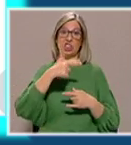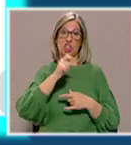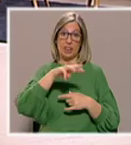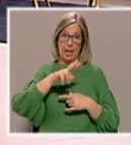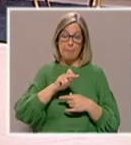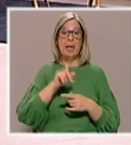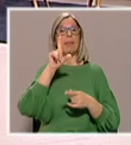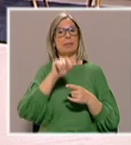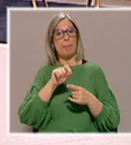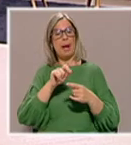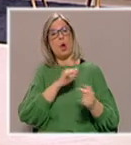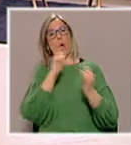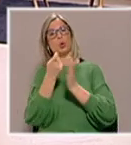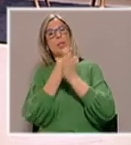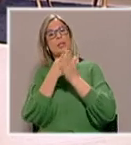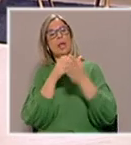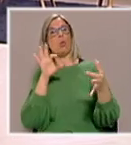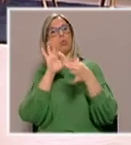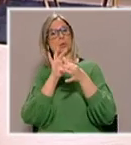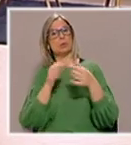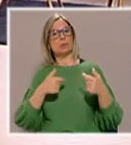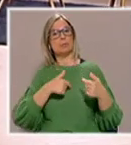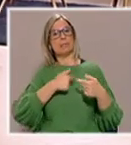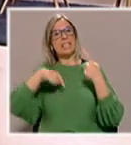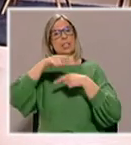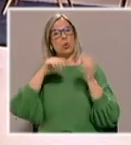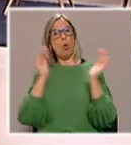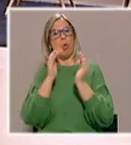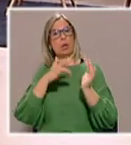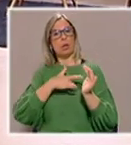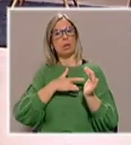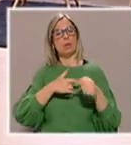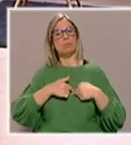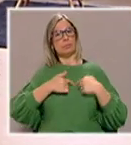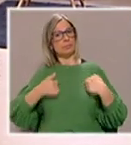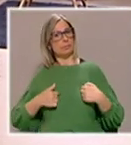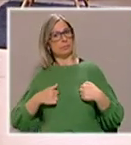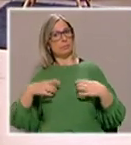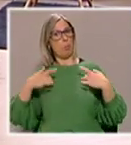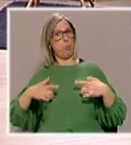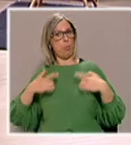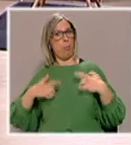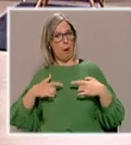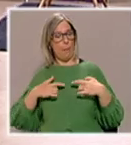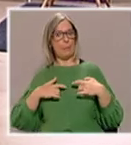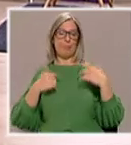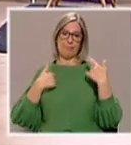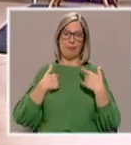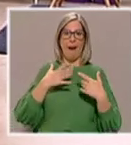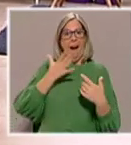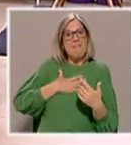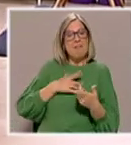tempo. Portanto, hoje temos um desafio ligeiramente diferente. Em vez de escrever, pedimos que mostrem aí a vossa veia, passo aqui a expressão do sistema